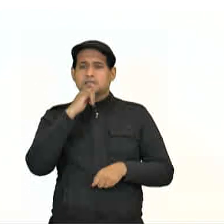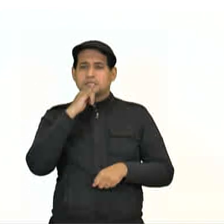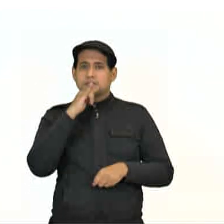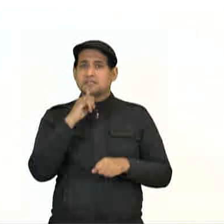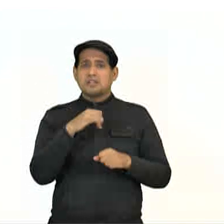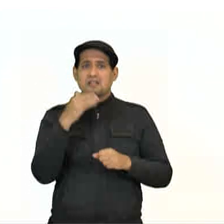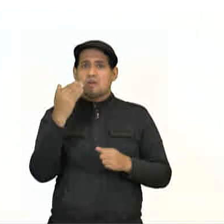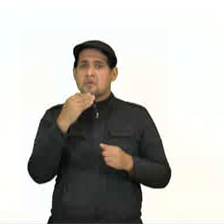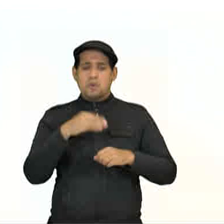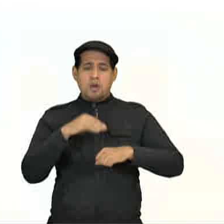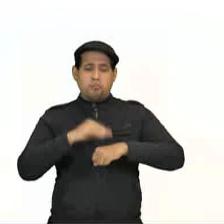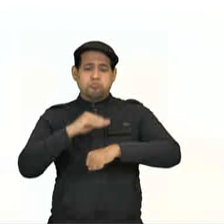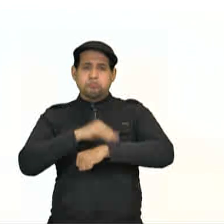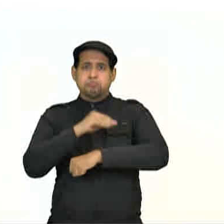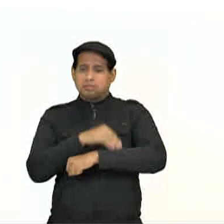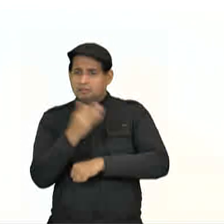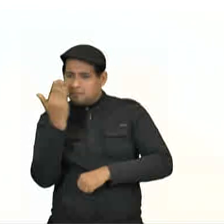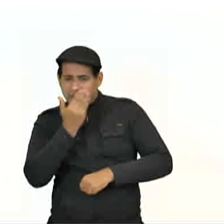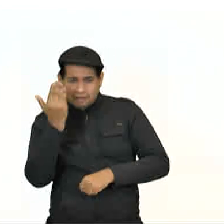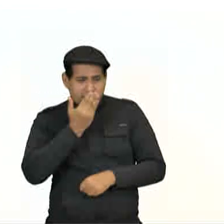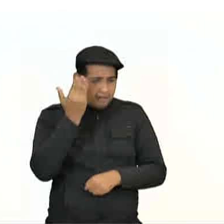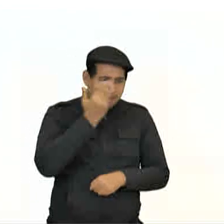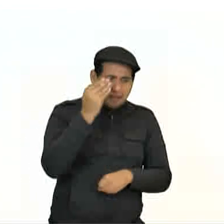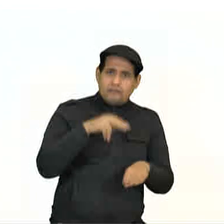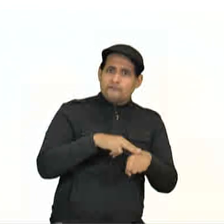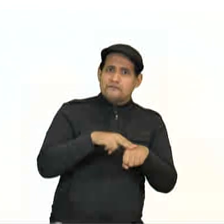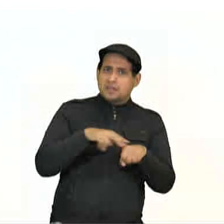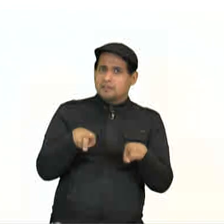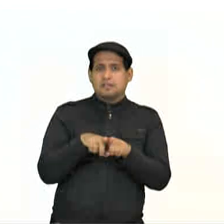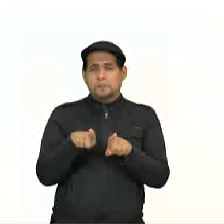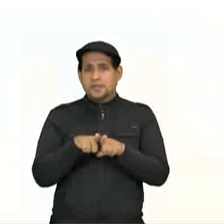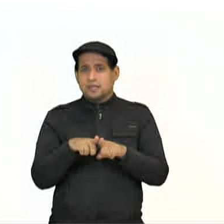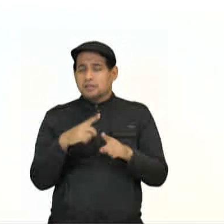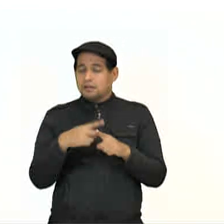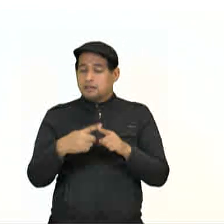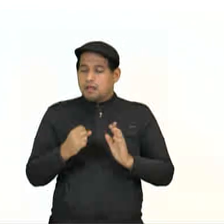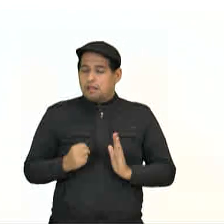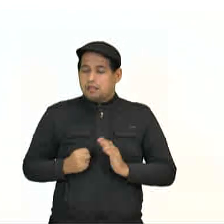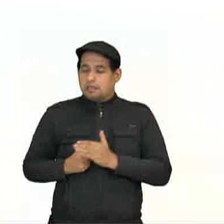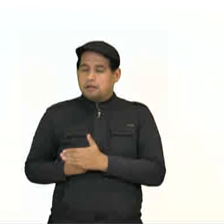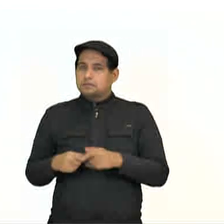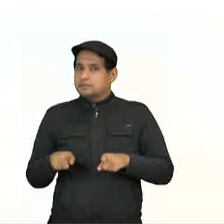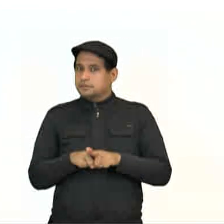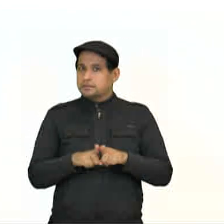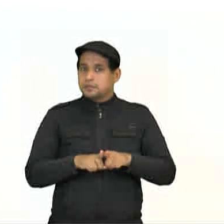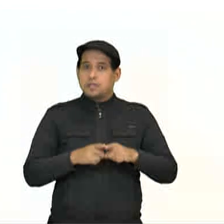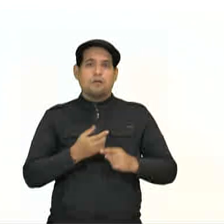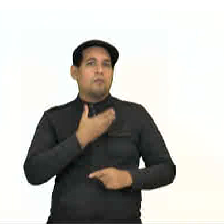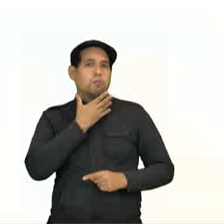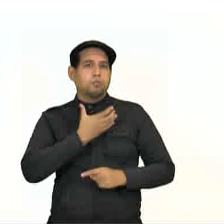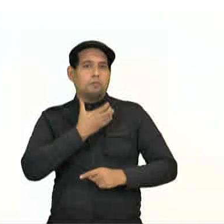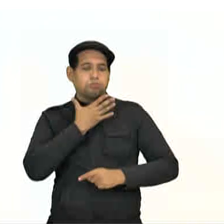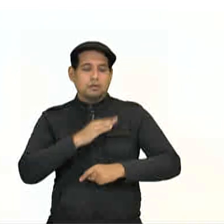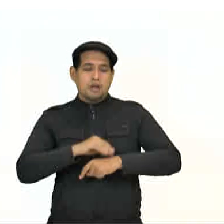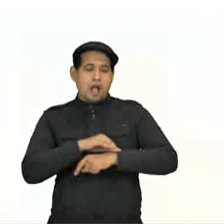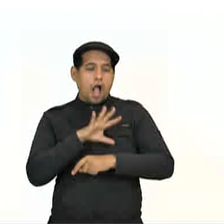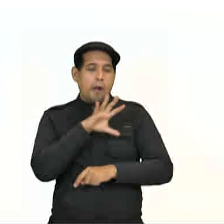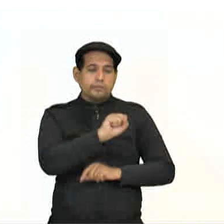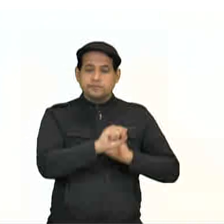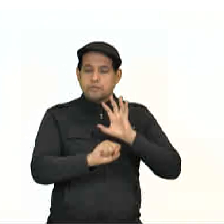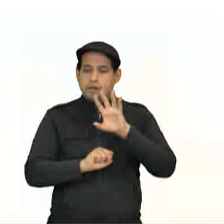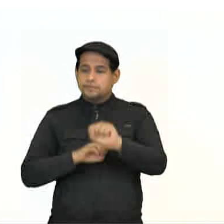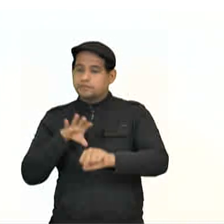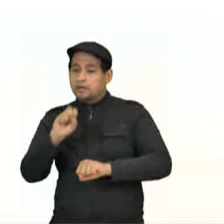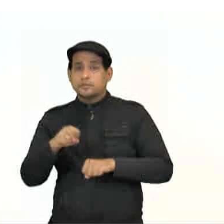passavam despercebidos pelo sapo que era predador, porque eles estavam mais camuflados. O sapo predador comia mais os